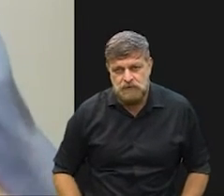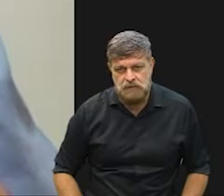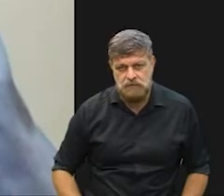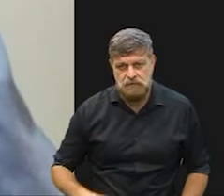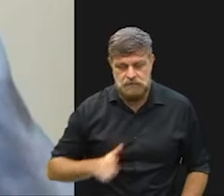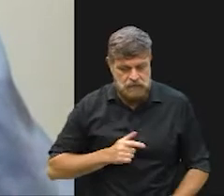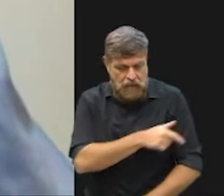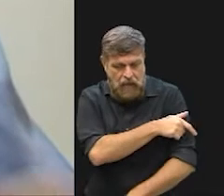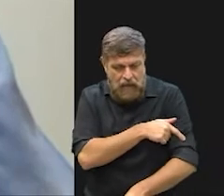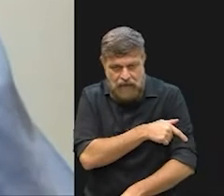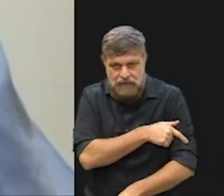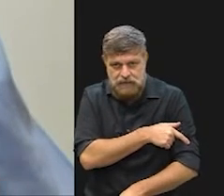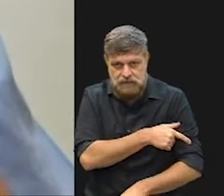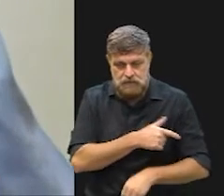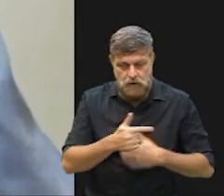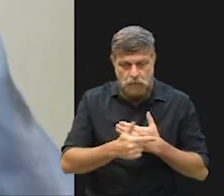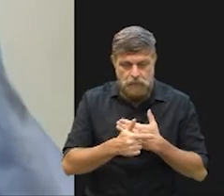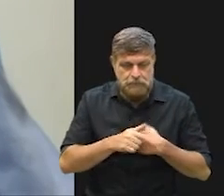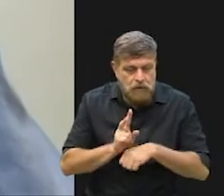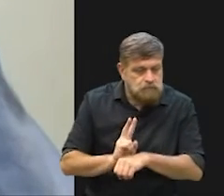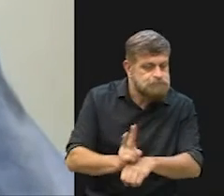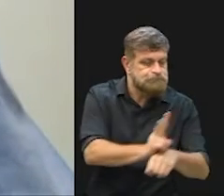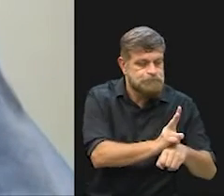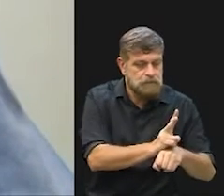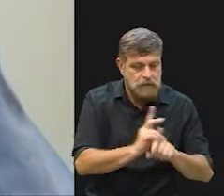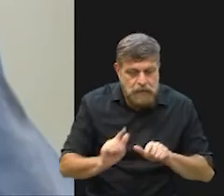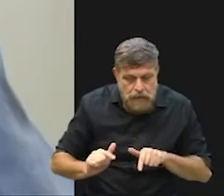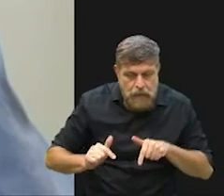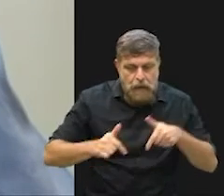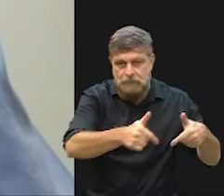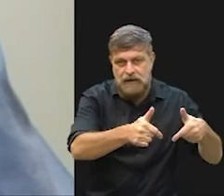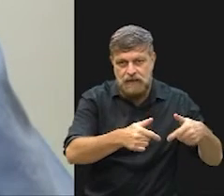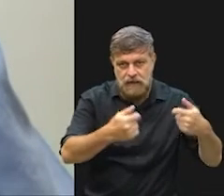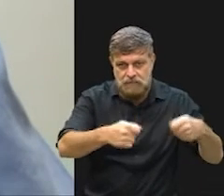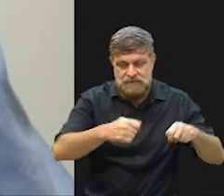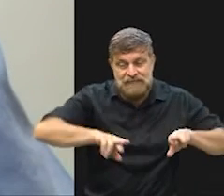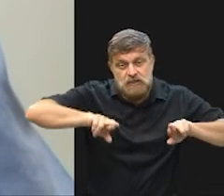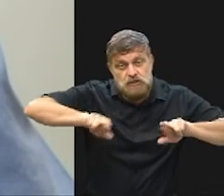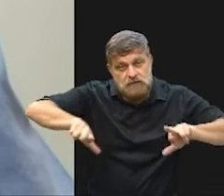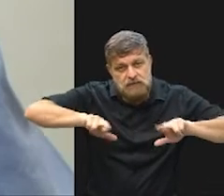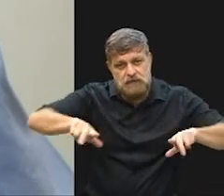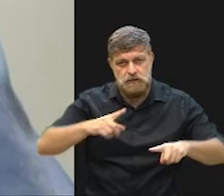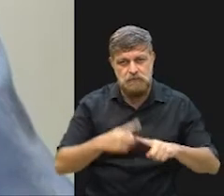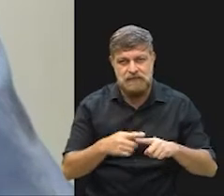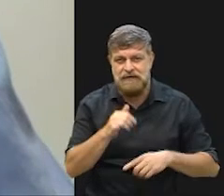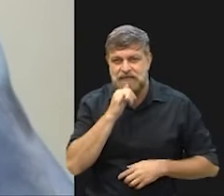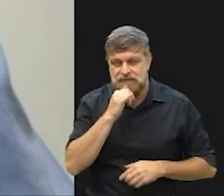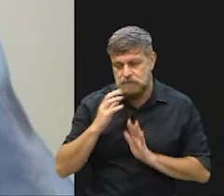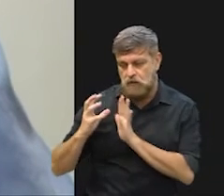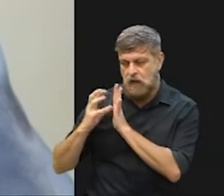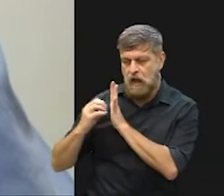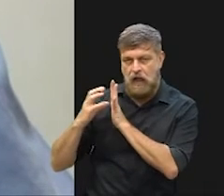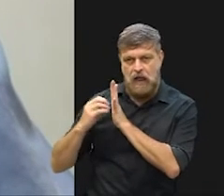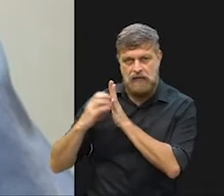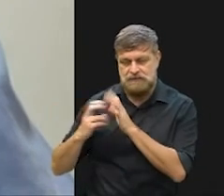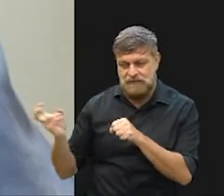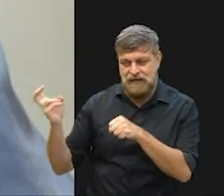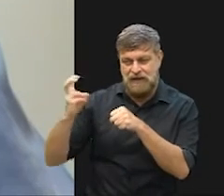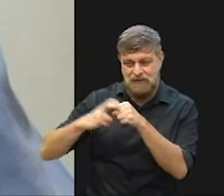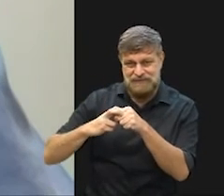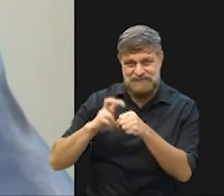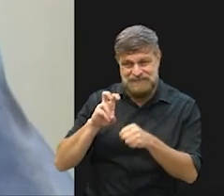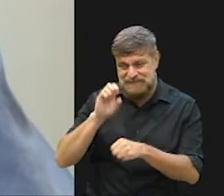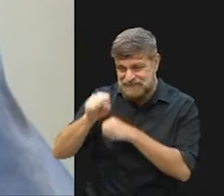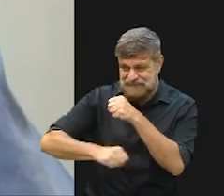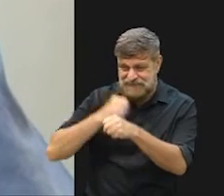tanto a vigilância e a ação, ela precisa ser diferente, porque, por exemplo, a AIDS, o vírus demorou